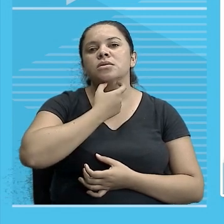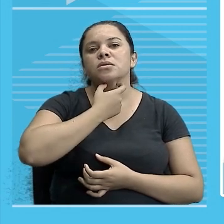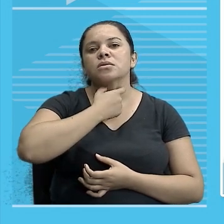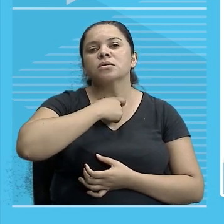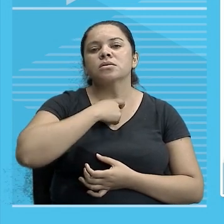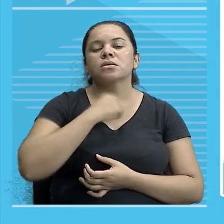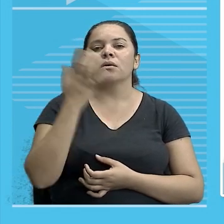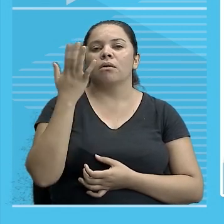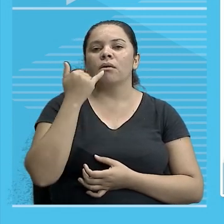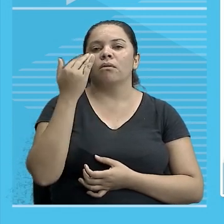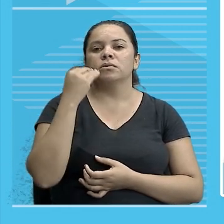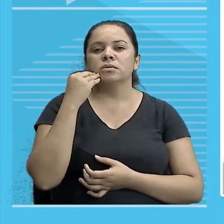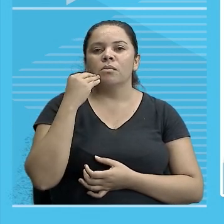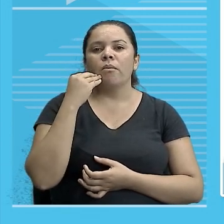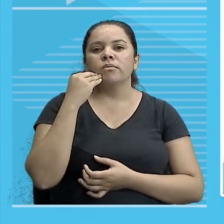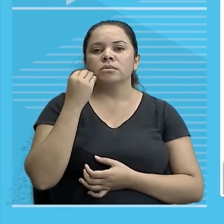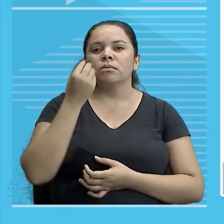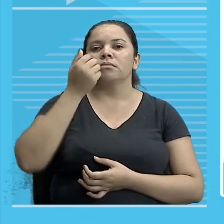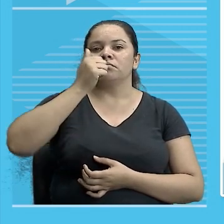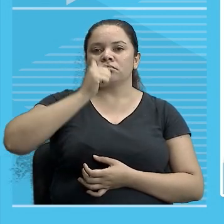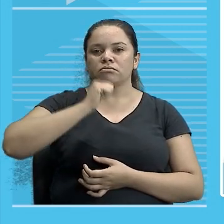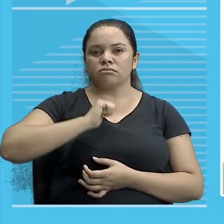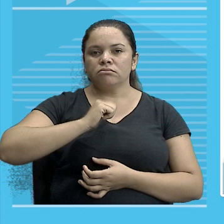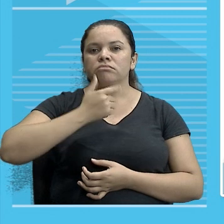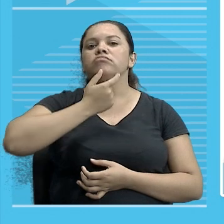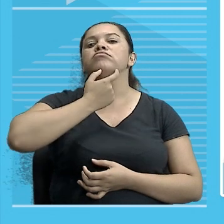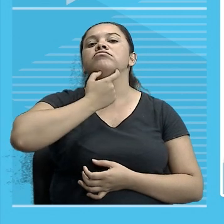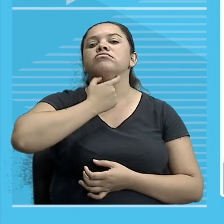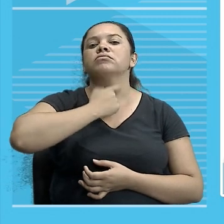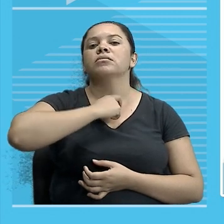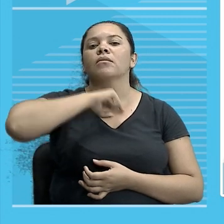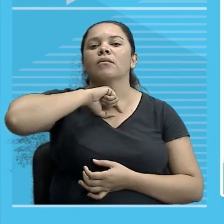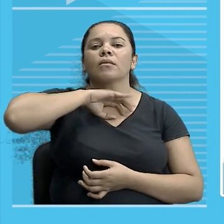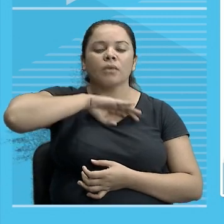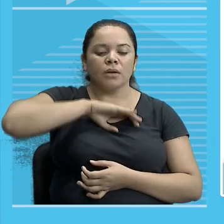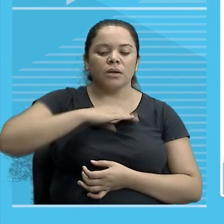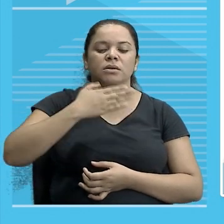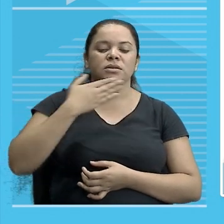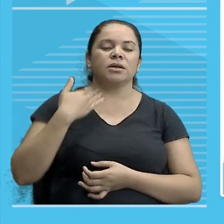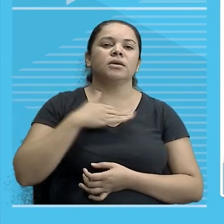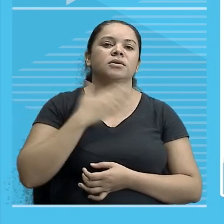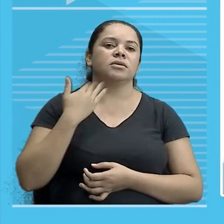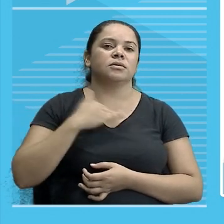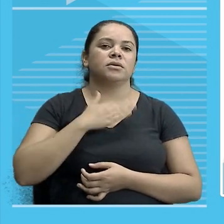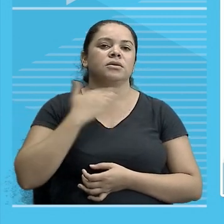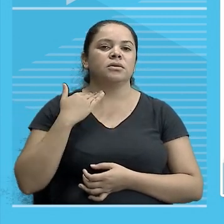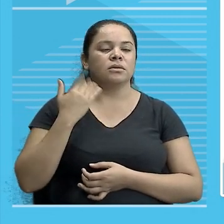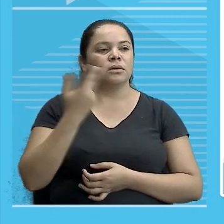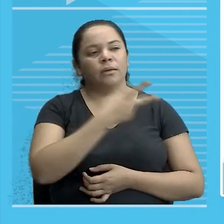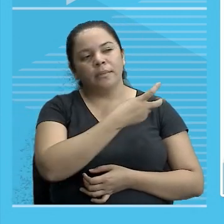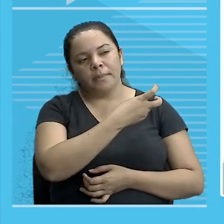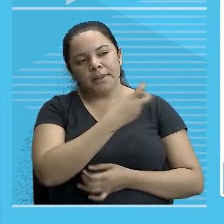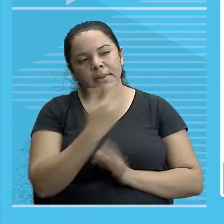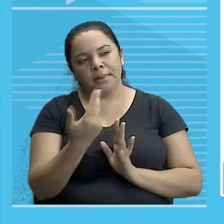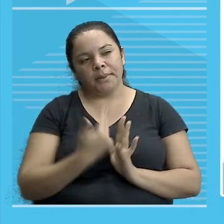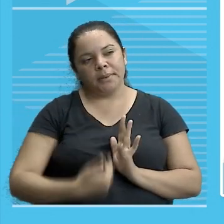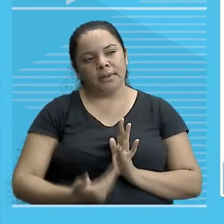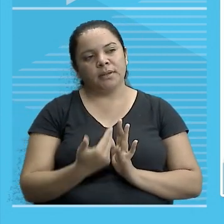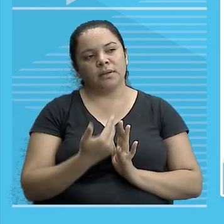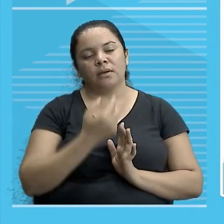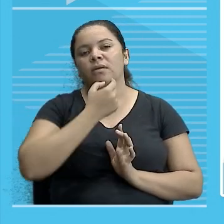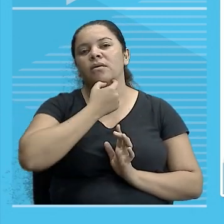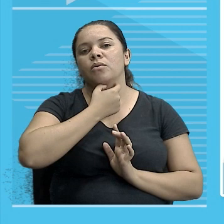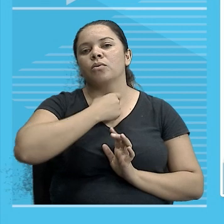você deglute, quando você engole, até chegar no estômago. Tá bom? Então tá chegando aí, ó. Olha aí o